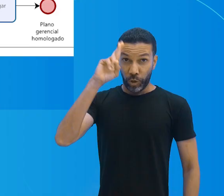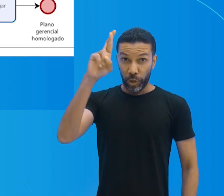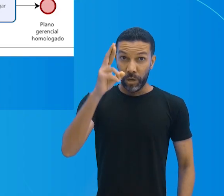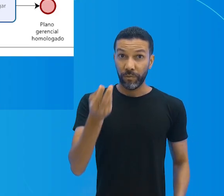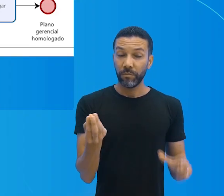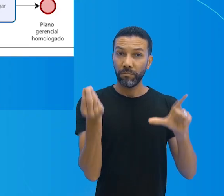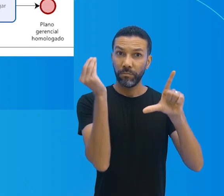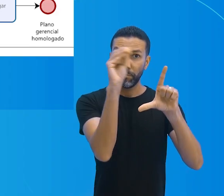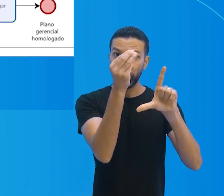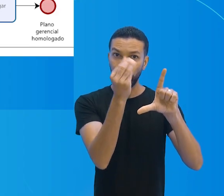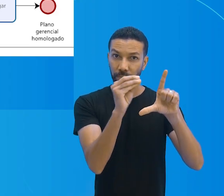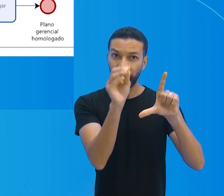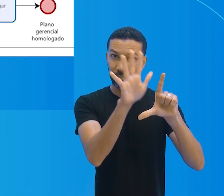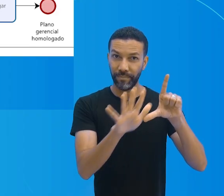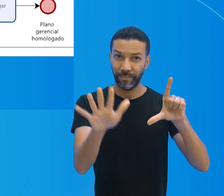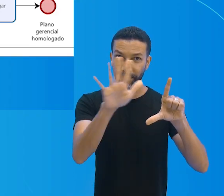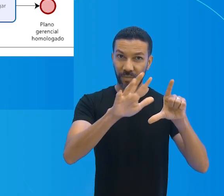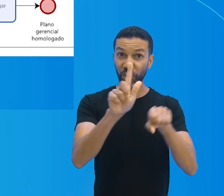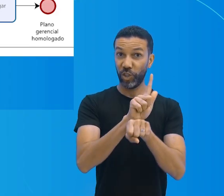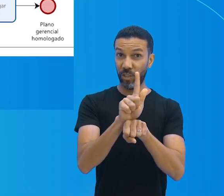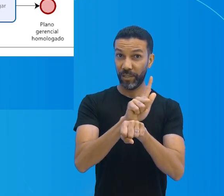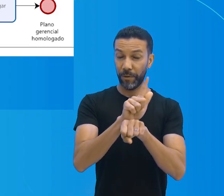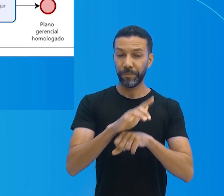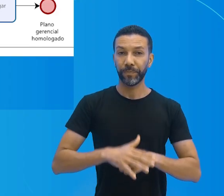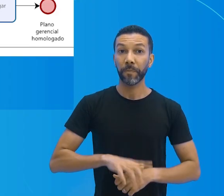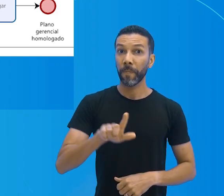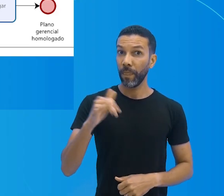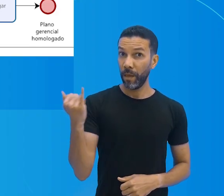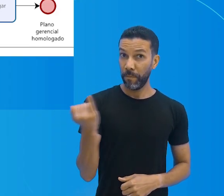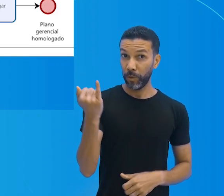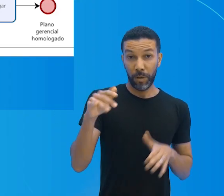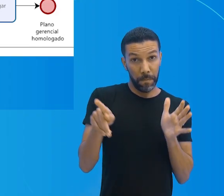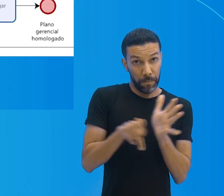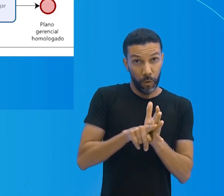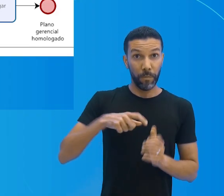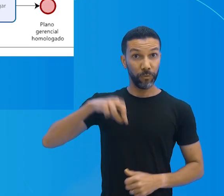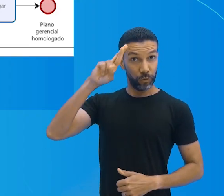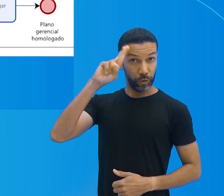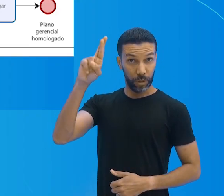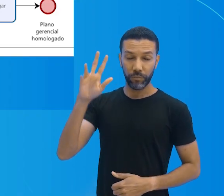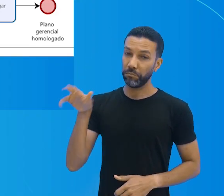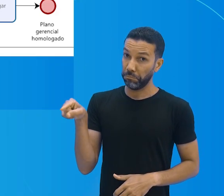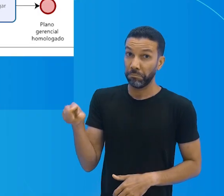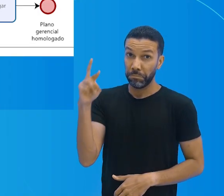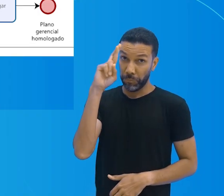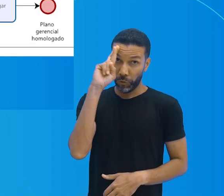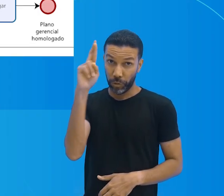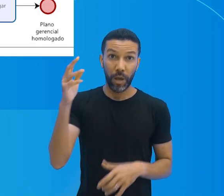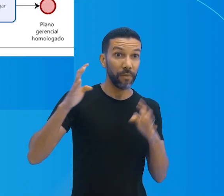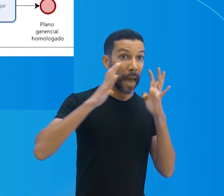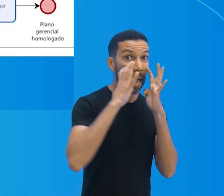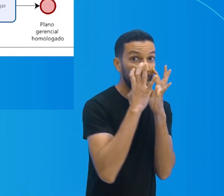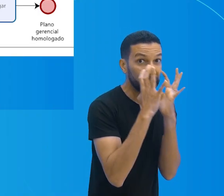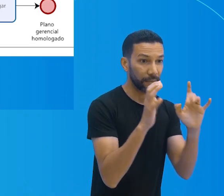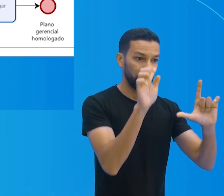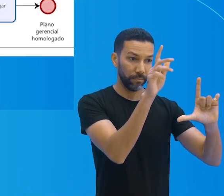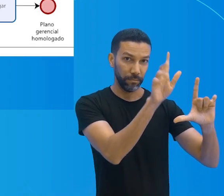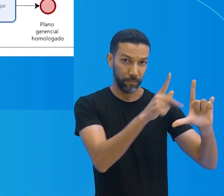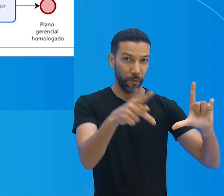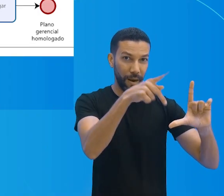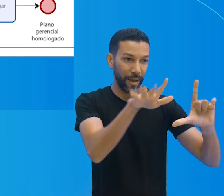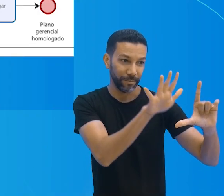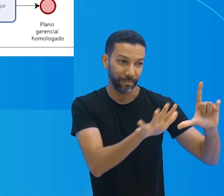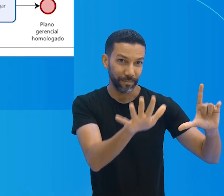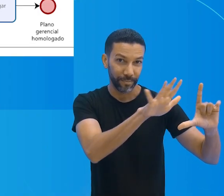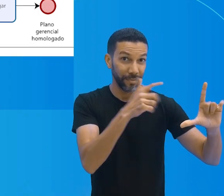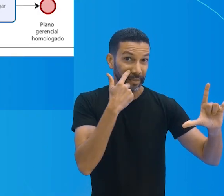chefia. Então, isso é importante para o chefe que tem que ficar mais atento